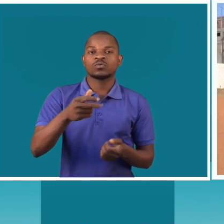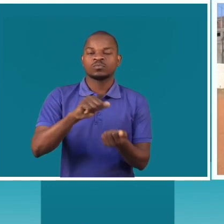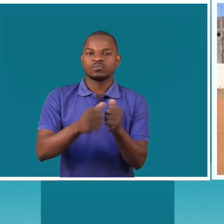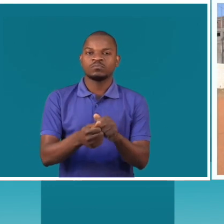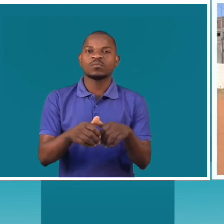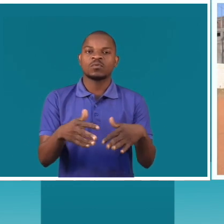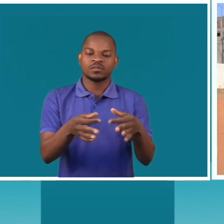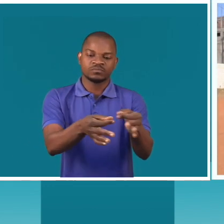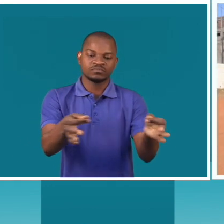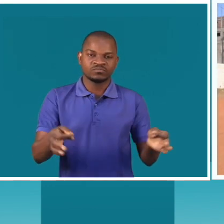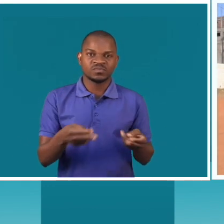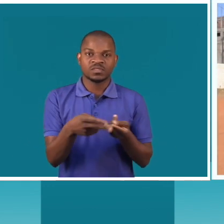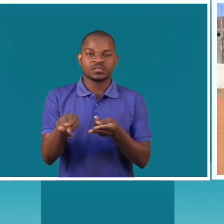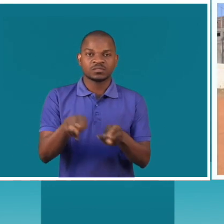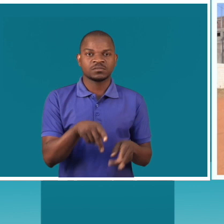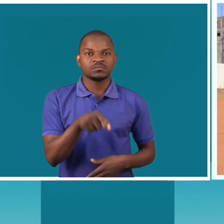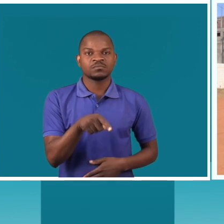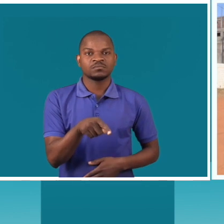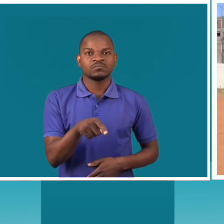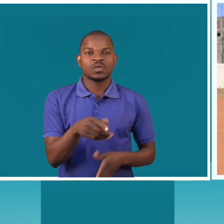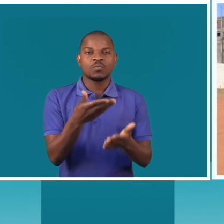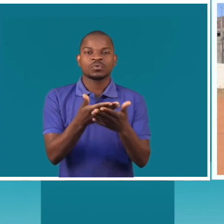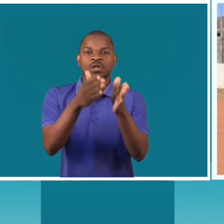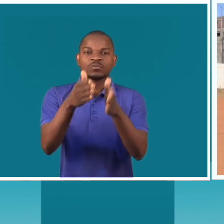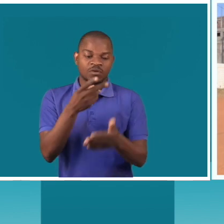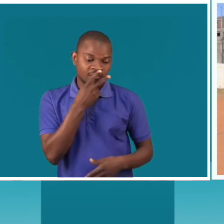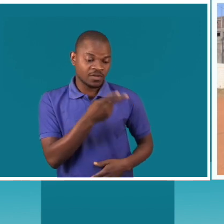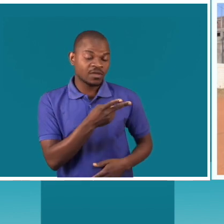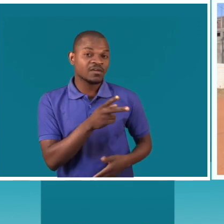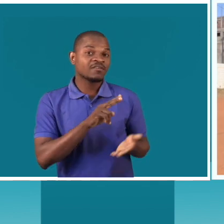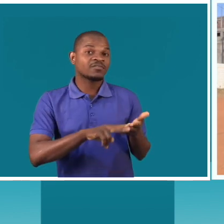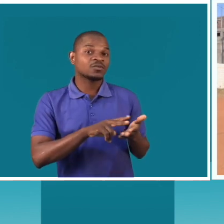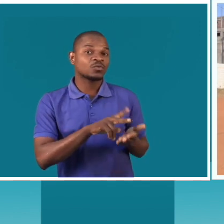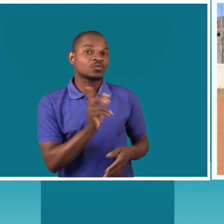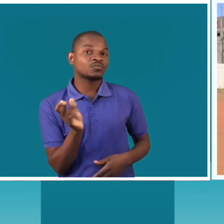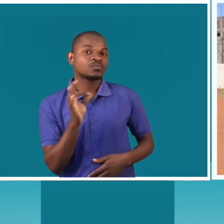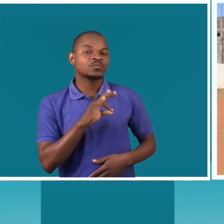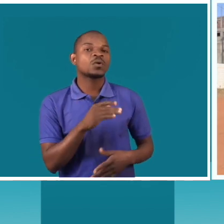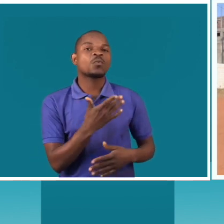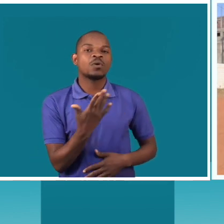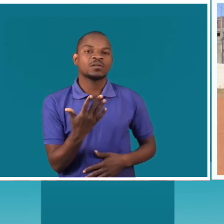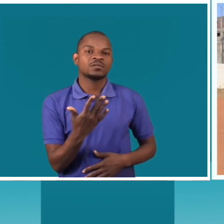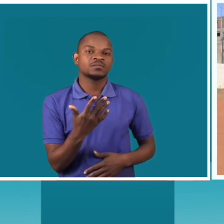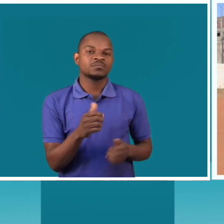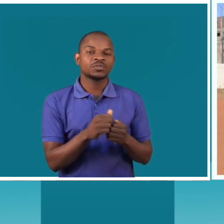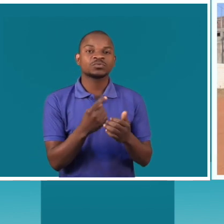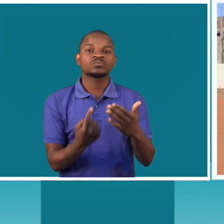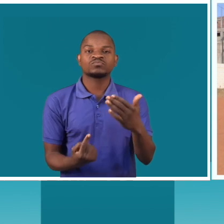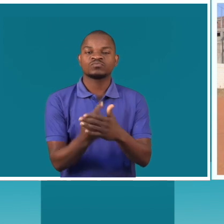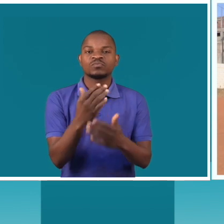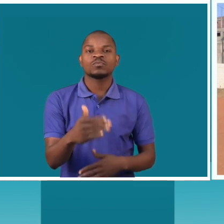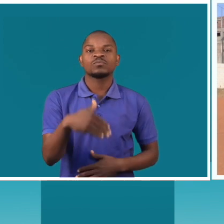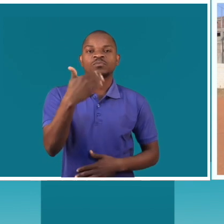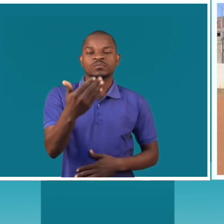também nesses contratos que a gente assina, eu acho que a maior parte dos meus colegas também só estão preocupados em ver os números que a gente vai receber. Mas